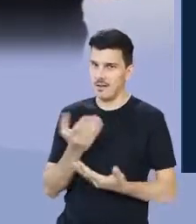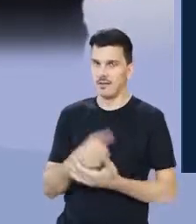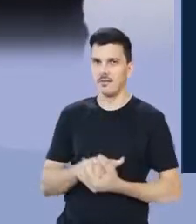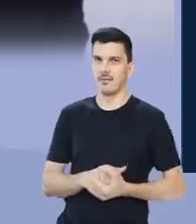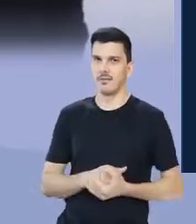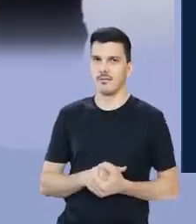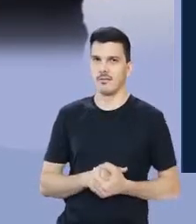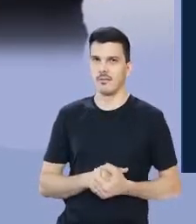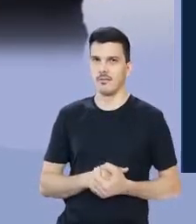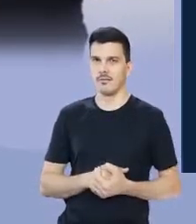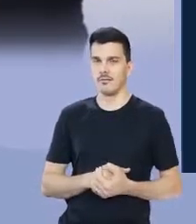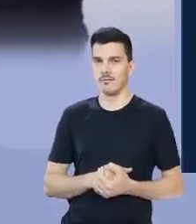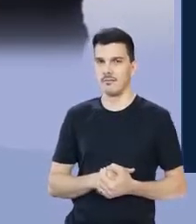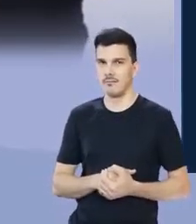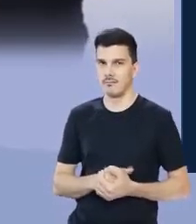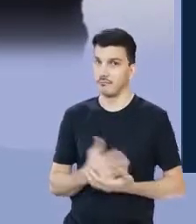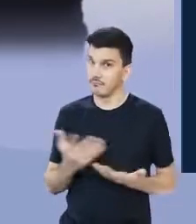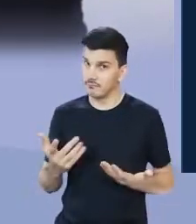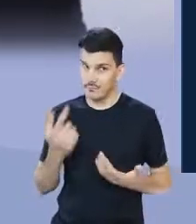hoje temos